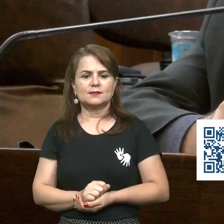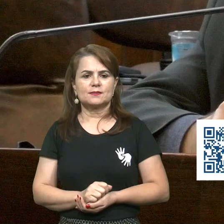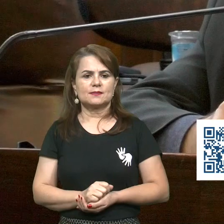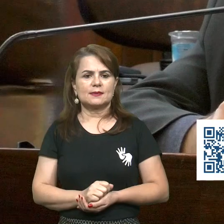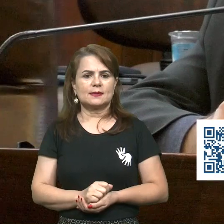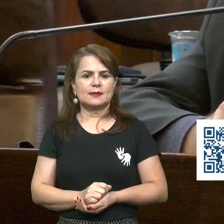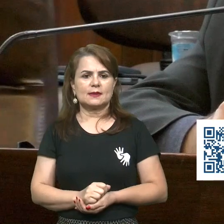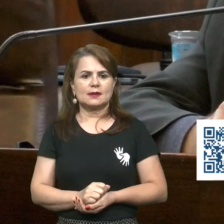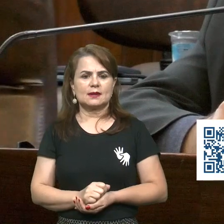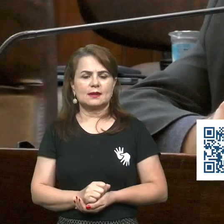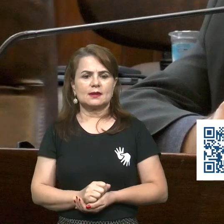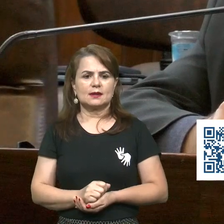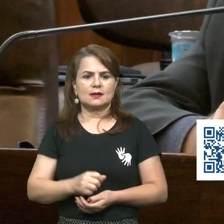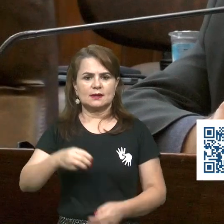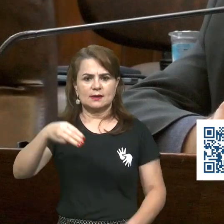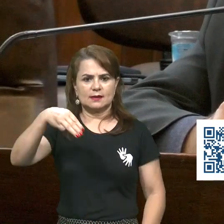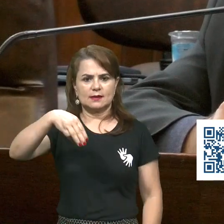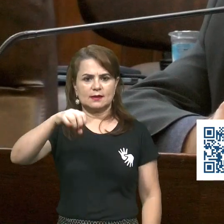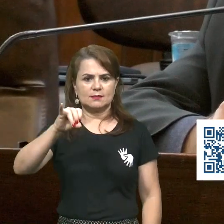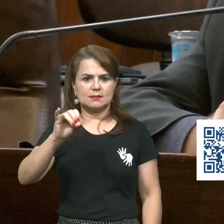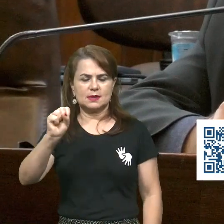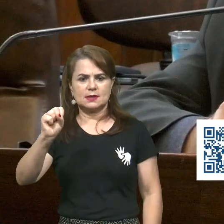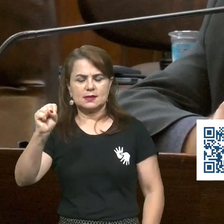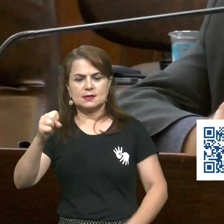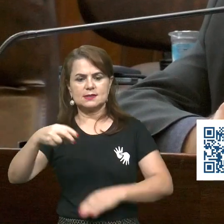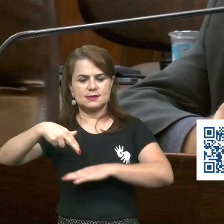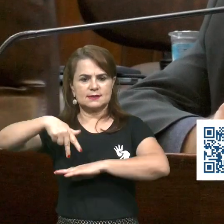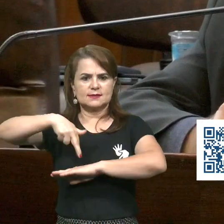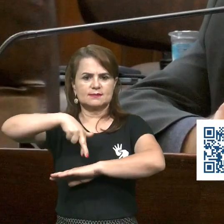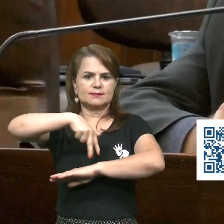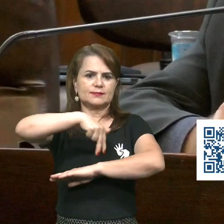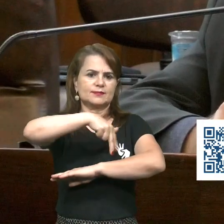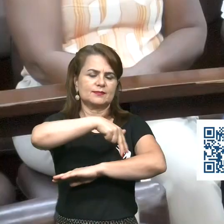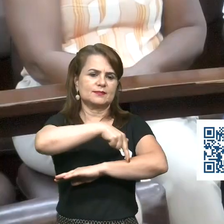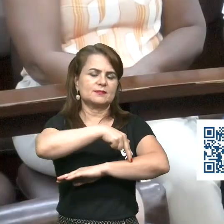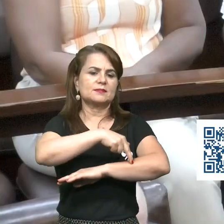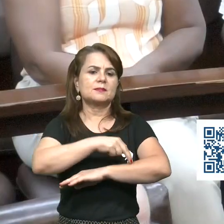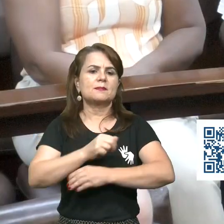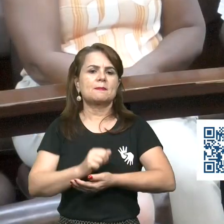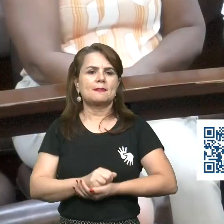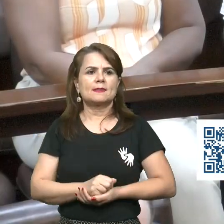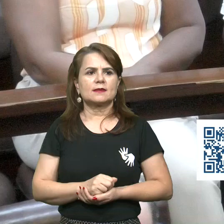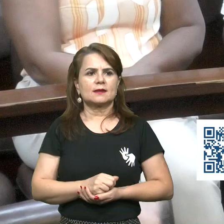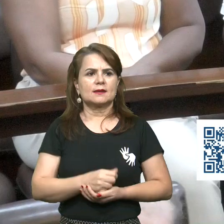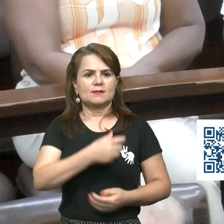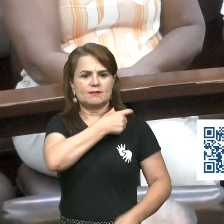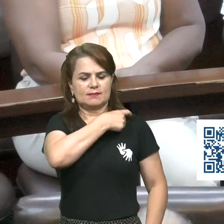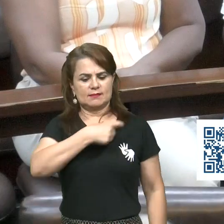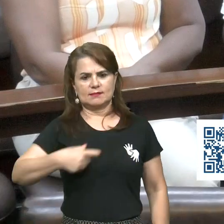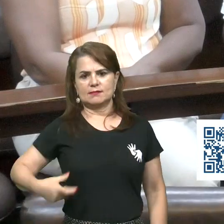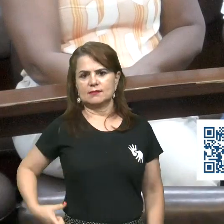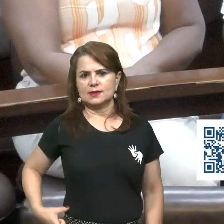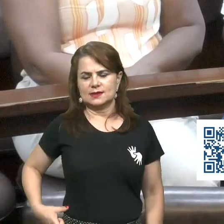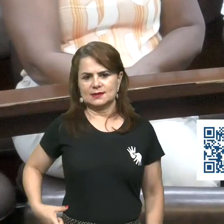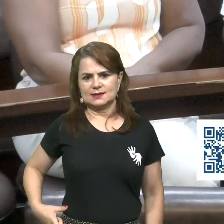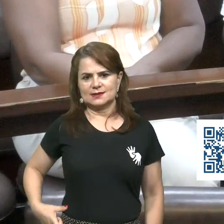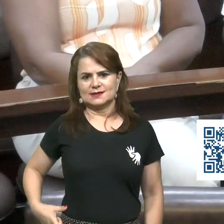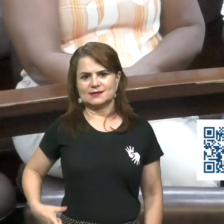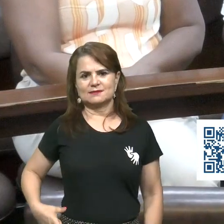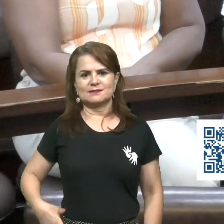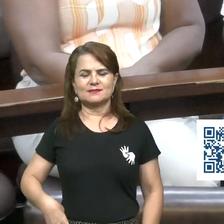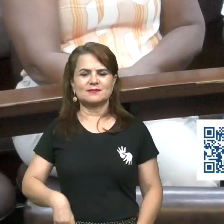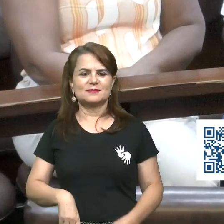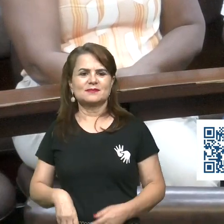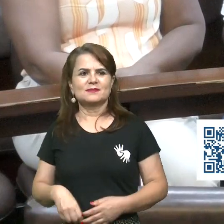o currículo dela aqui é Miss Marília Fashion Week 2021, Miss Marília Infantil 2022, Miss Primavera 2022,